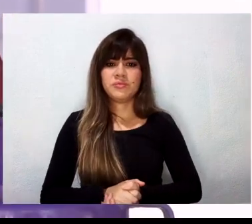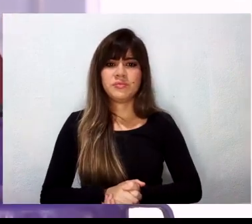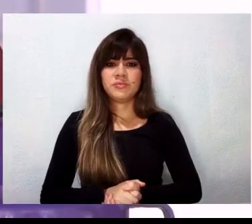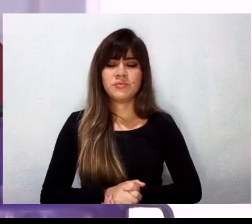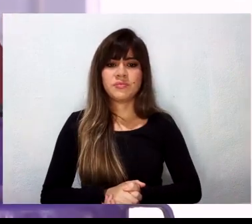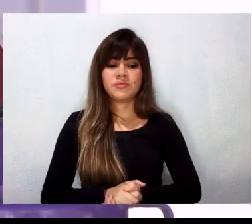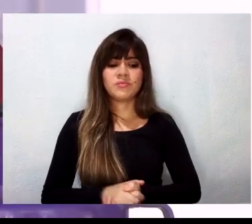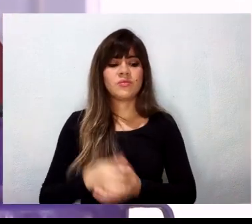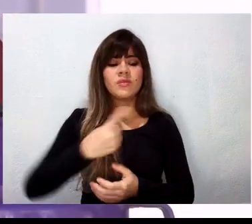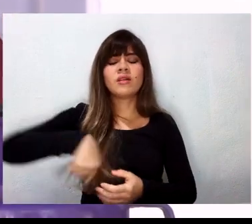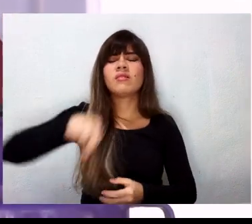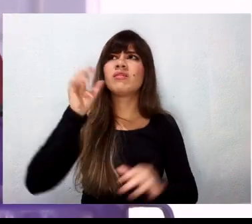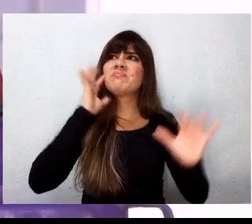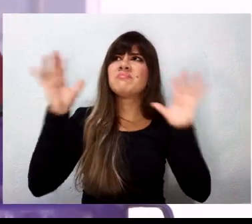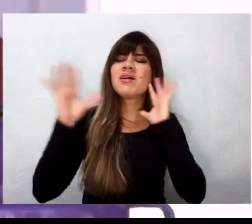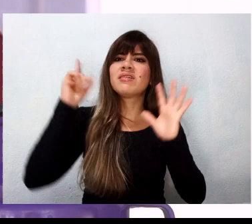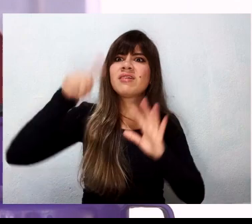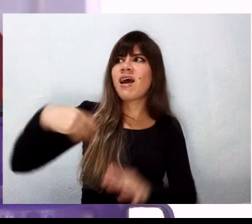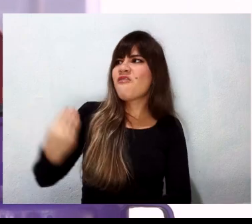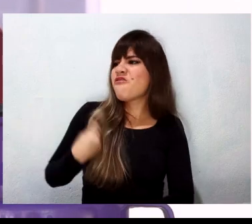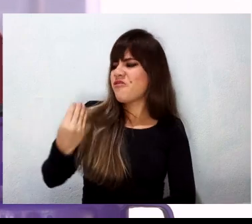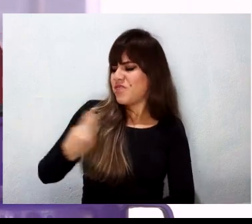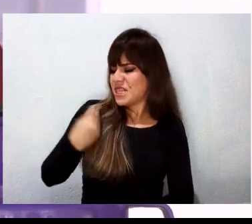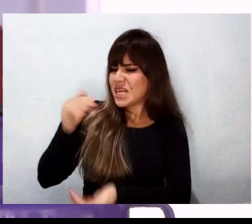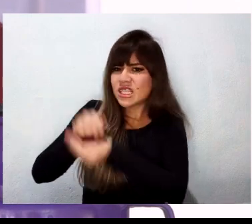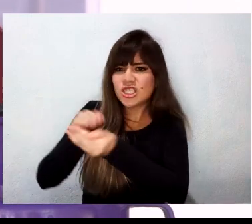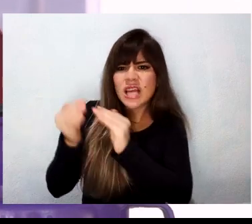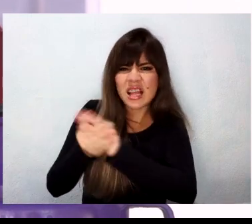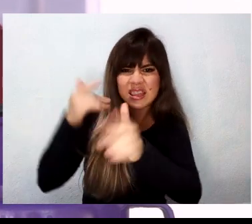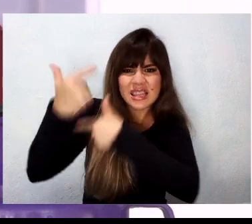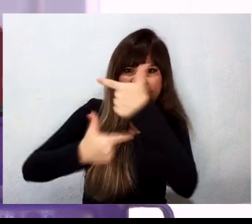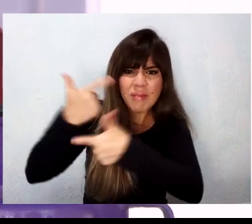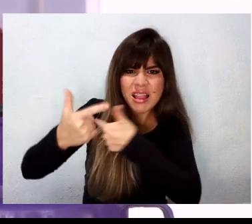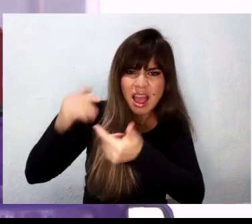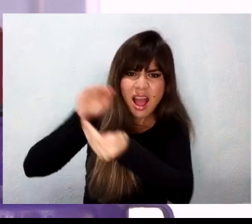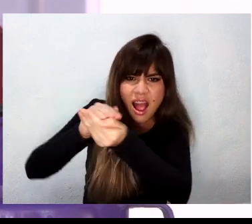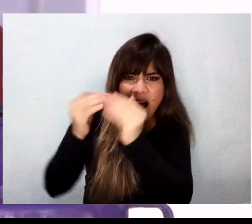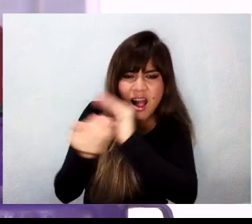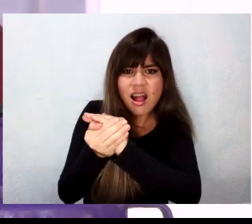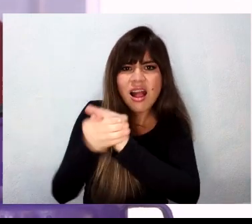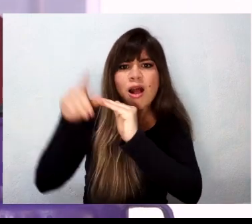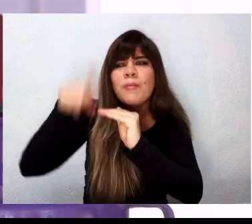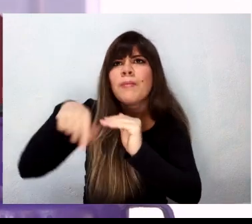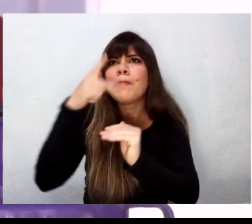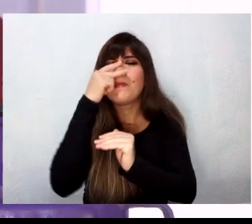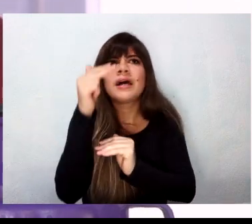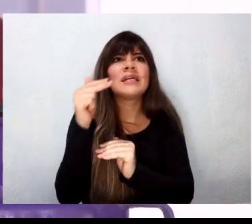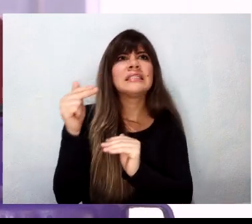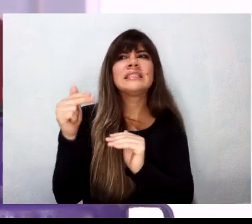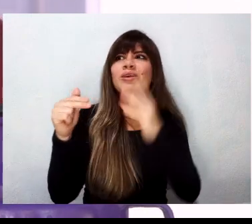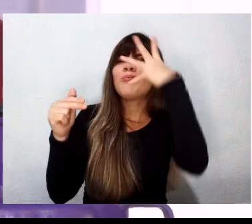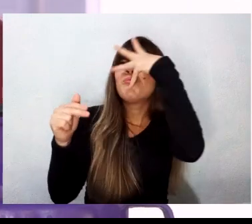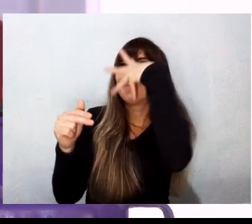você pensa nessa questão de viver de arte, para você ver algo... Silviane.